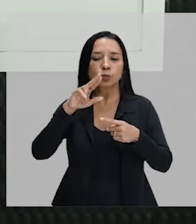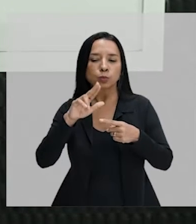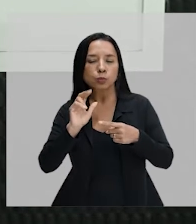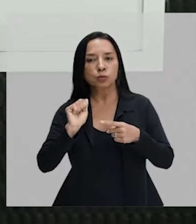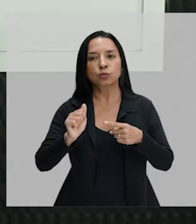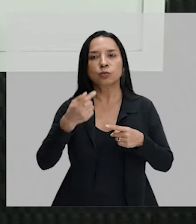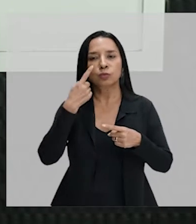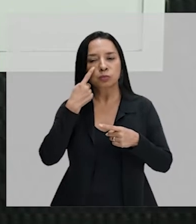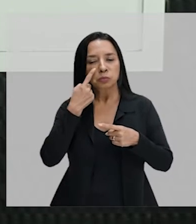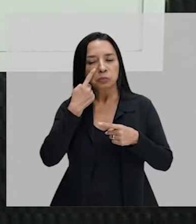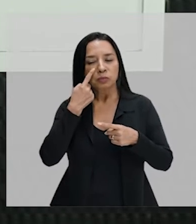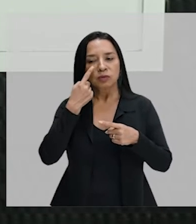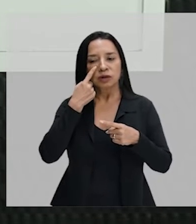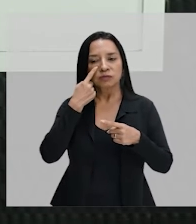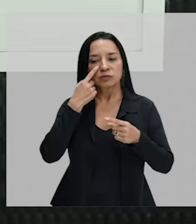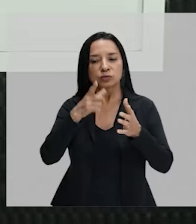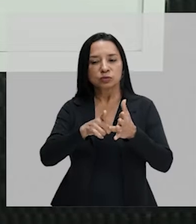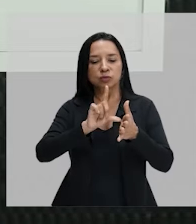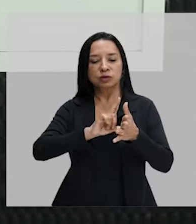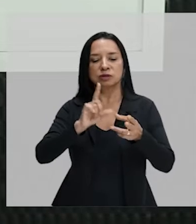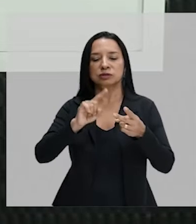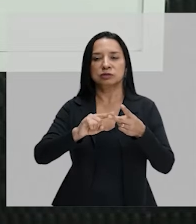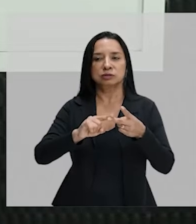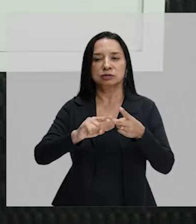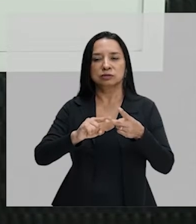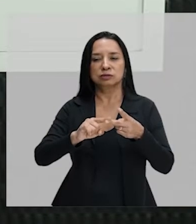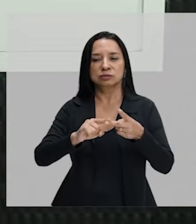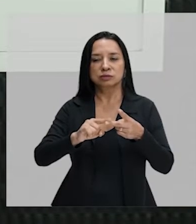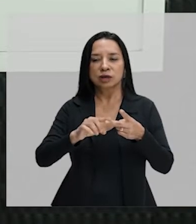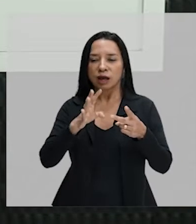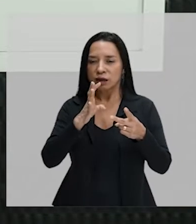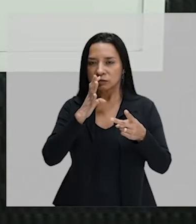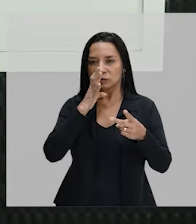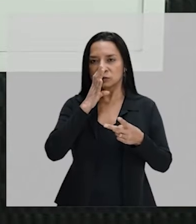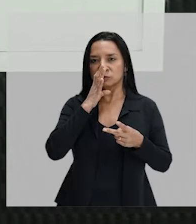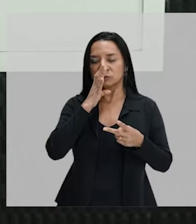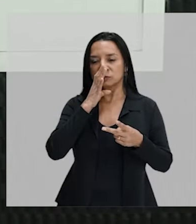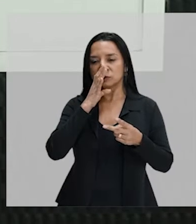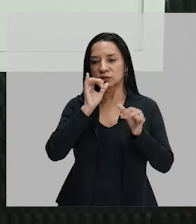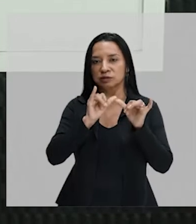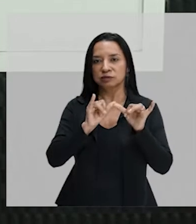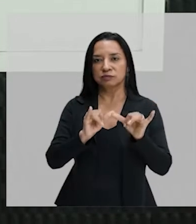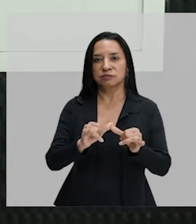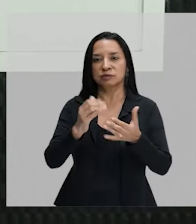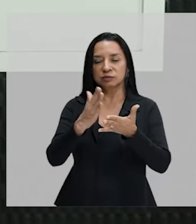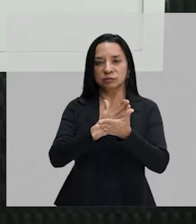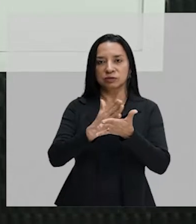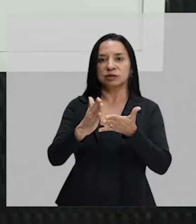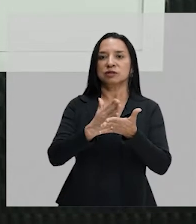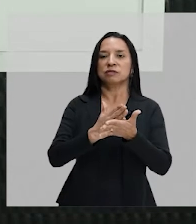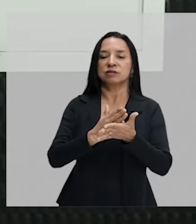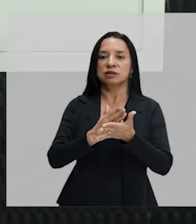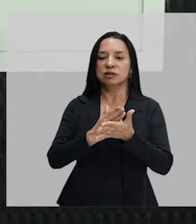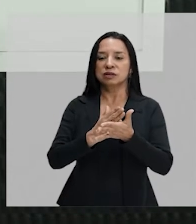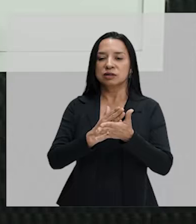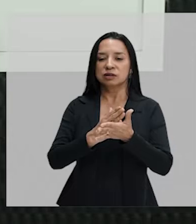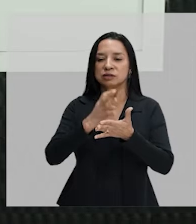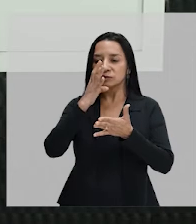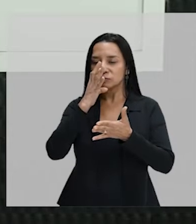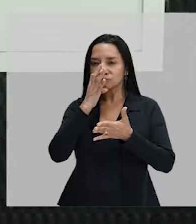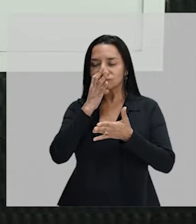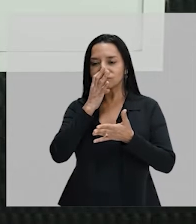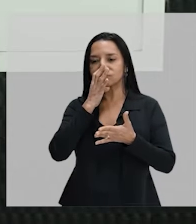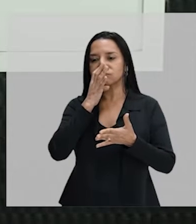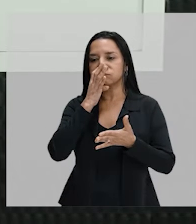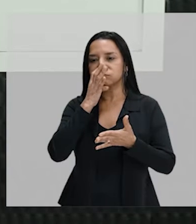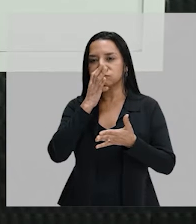antes. Espanta, admira. Nós ficamos, às vezes, né, completamente tomados